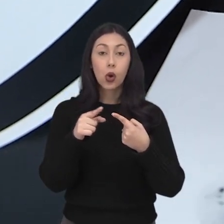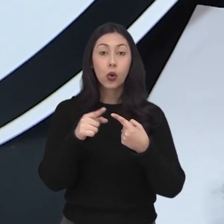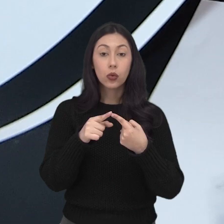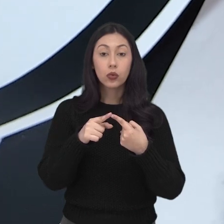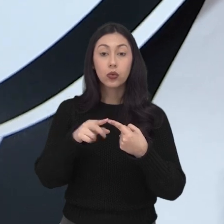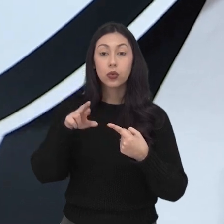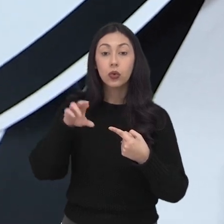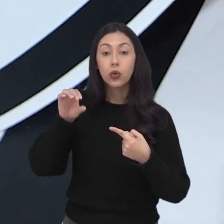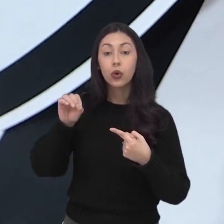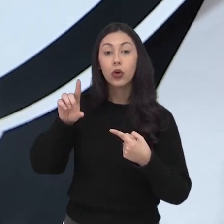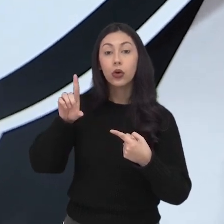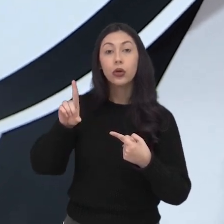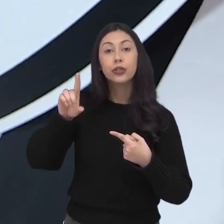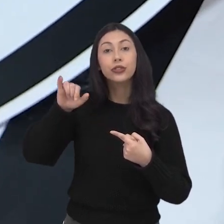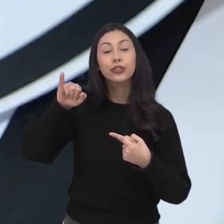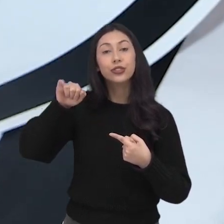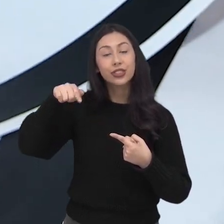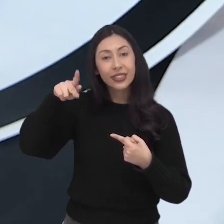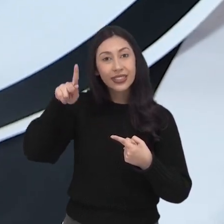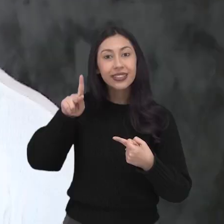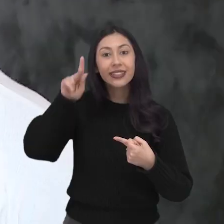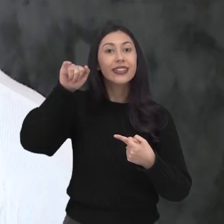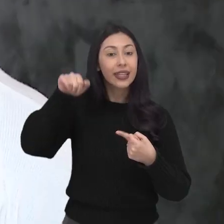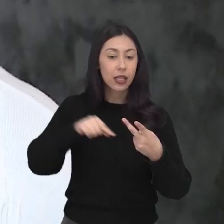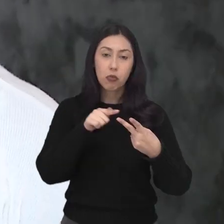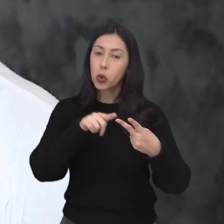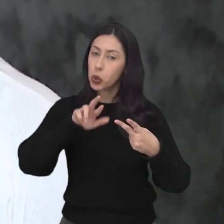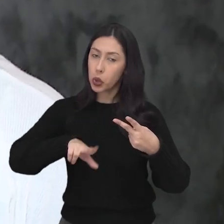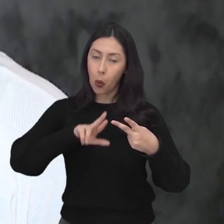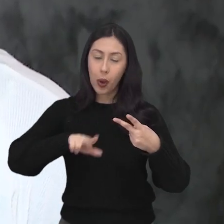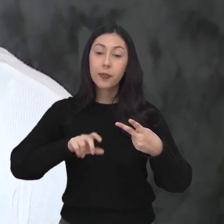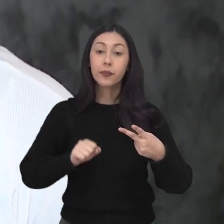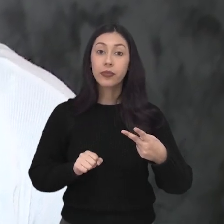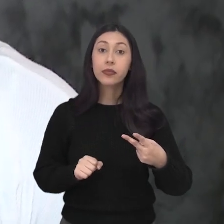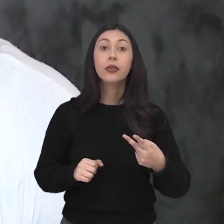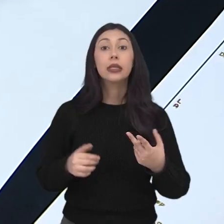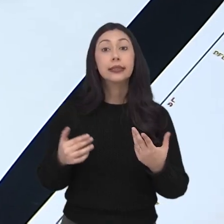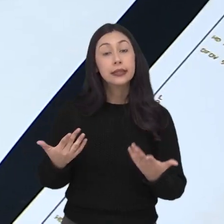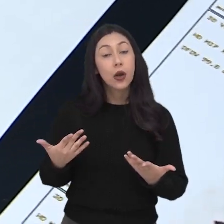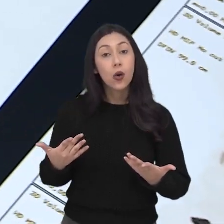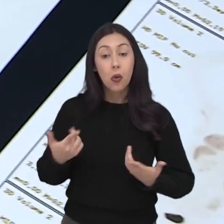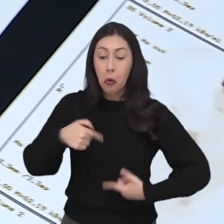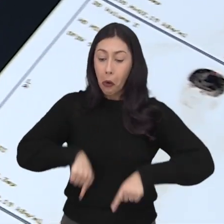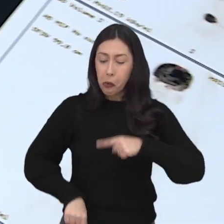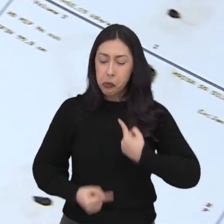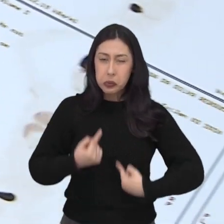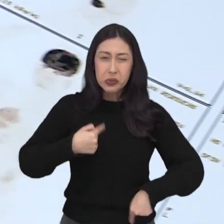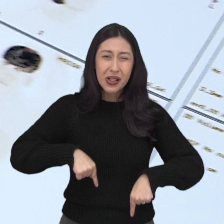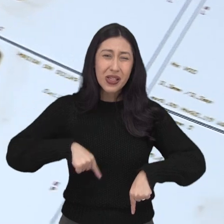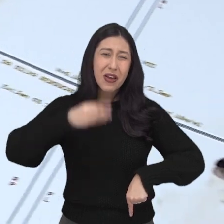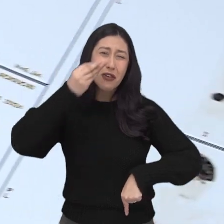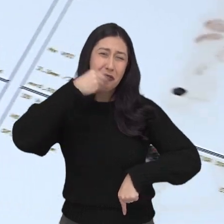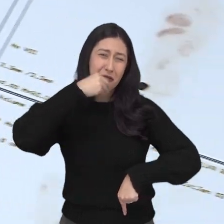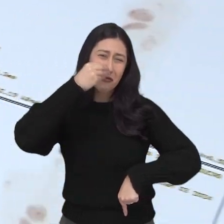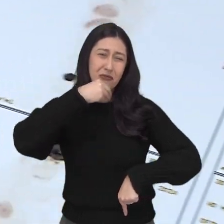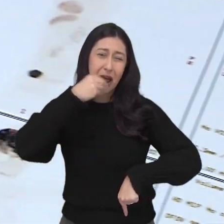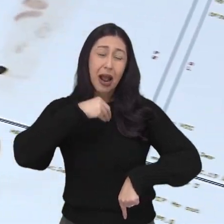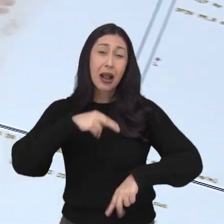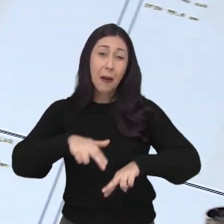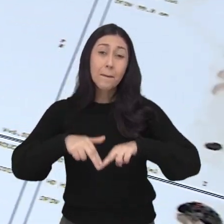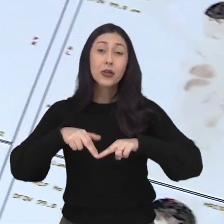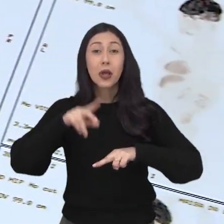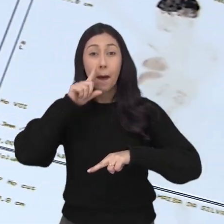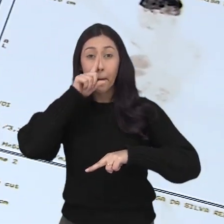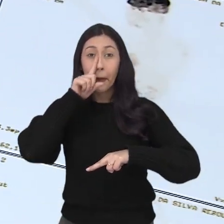identificação: linfoma de Hodgkin e não Hodgkin, como foi o caso da Maísa. Com a imunidade prejudicada, o corpo